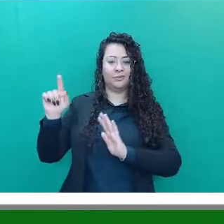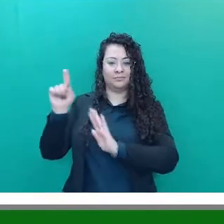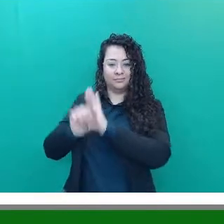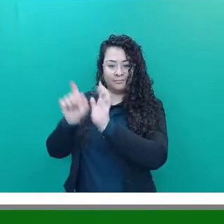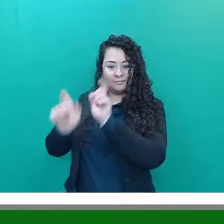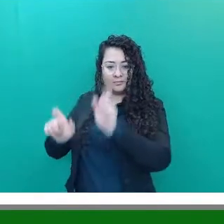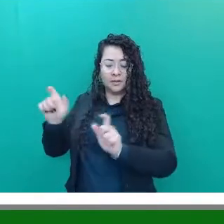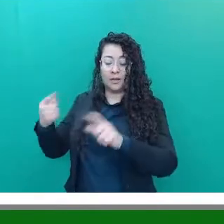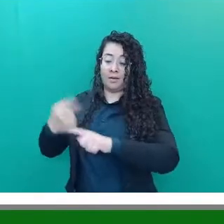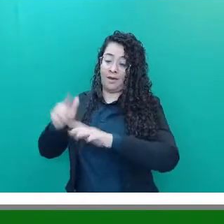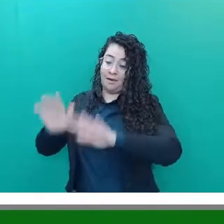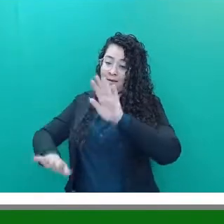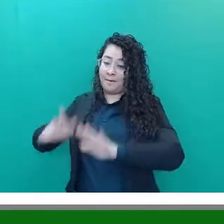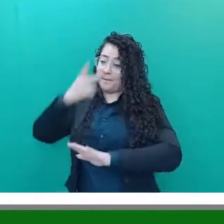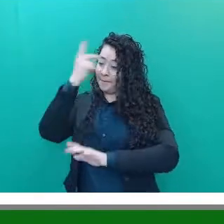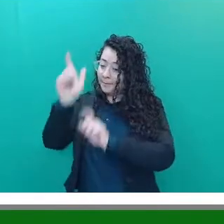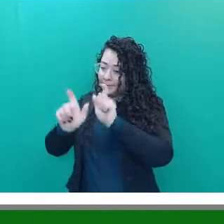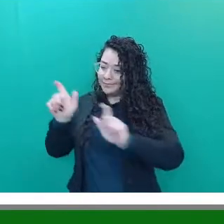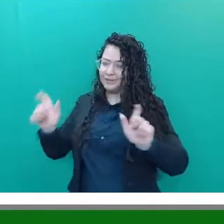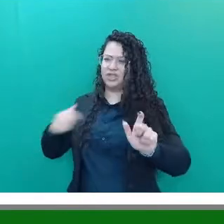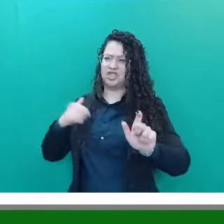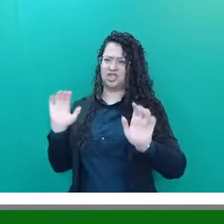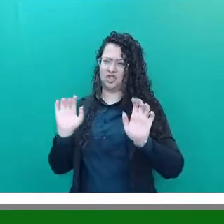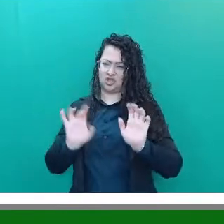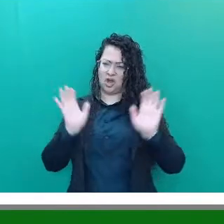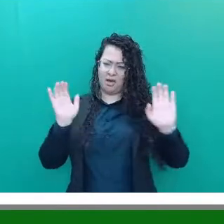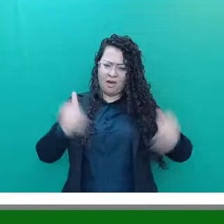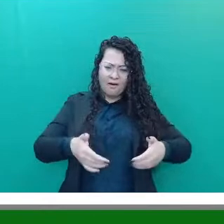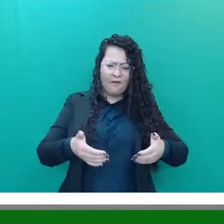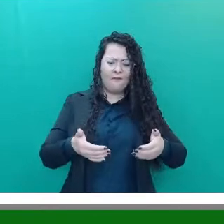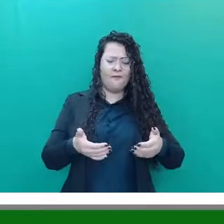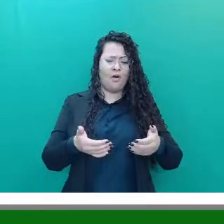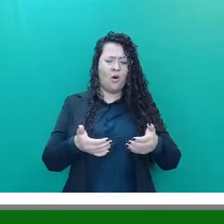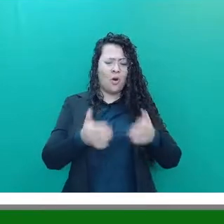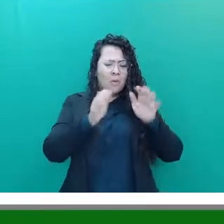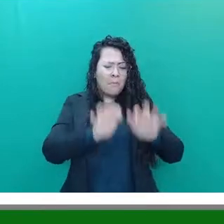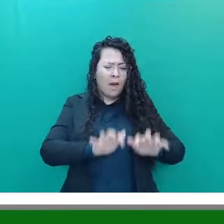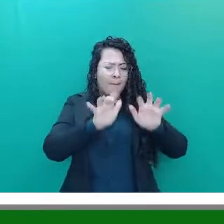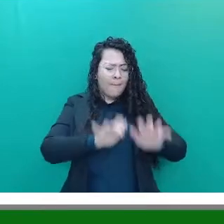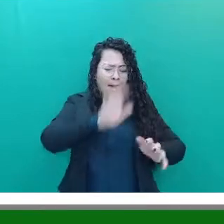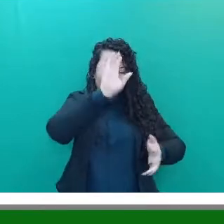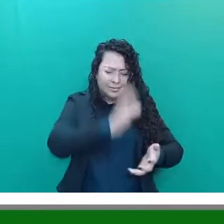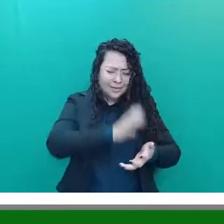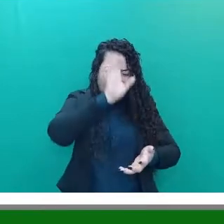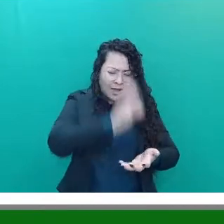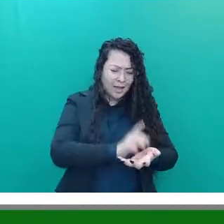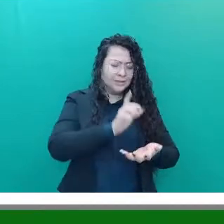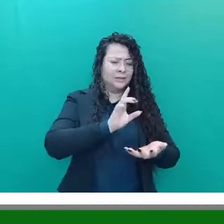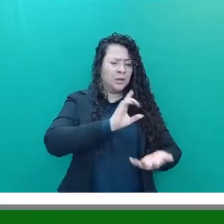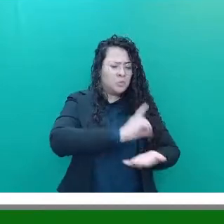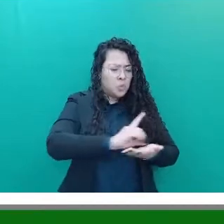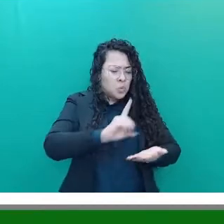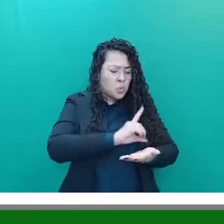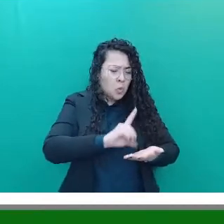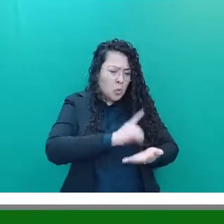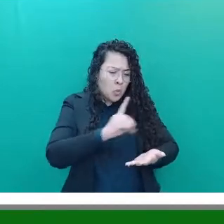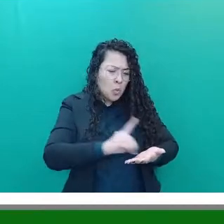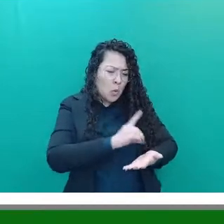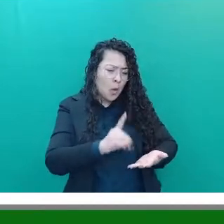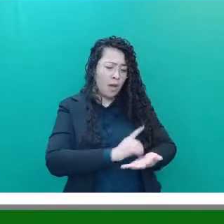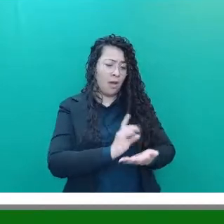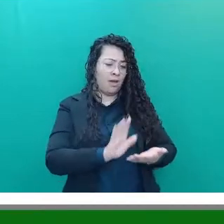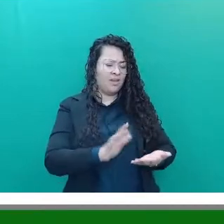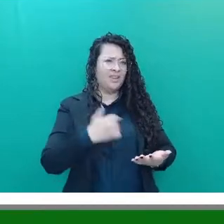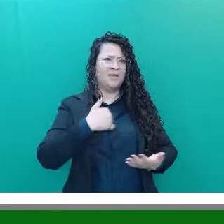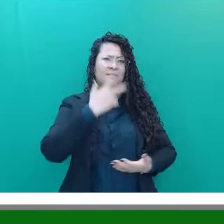tão focada na escrita da tese ou da dissertação e perde essa essência que é a formação como